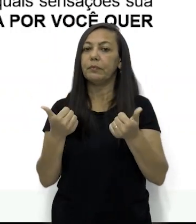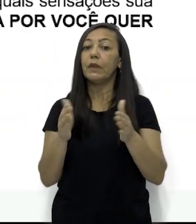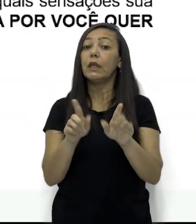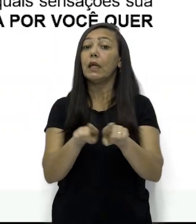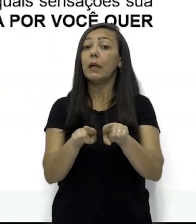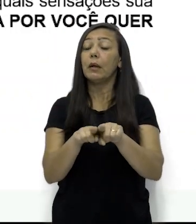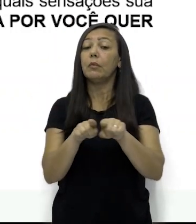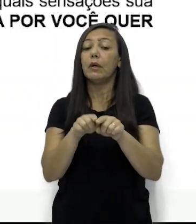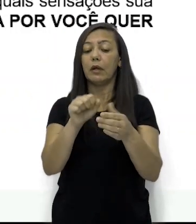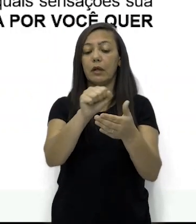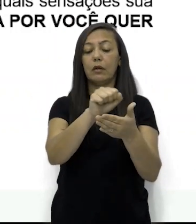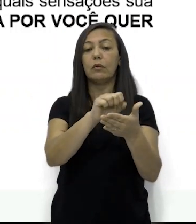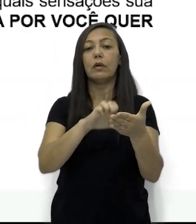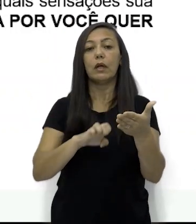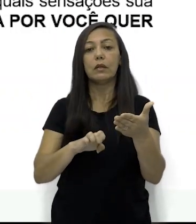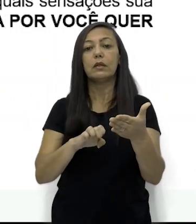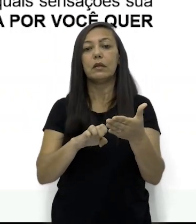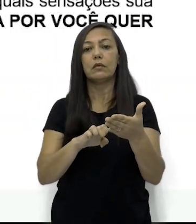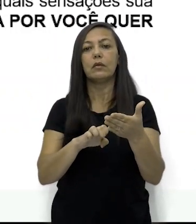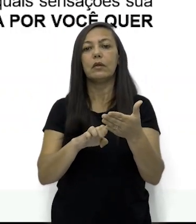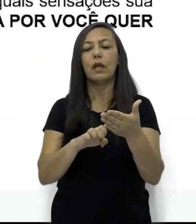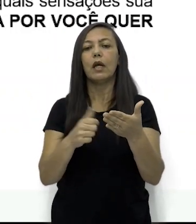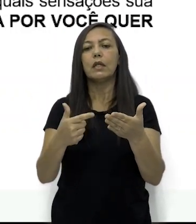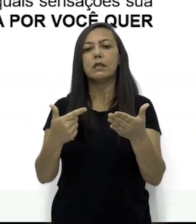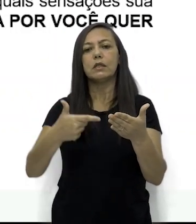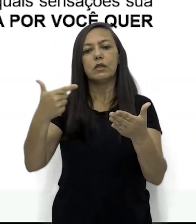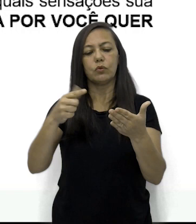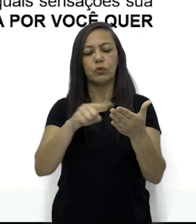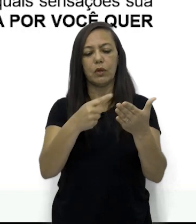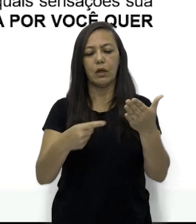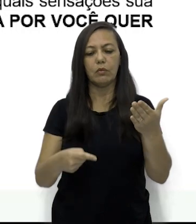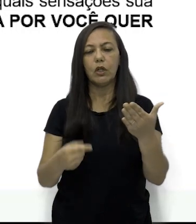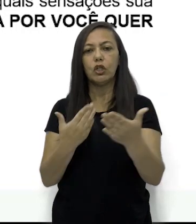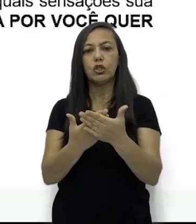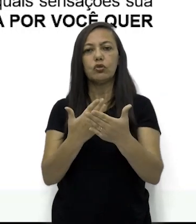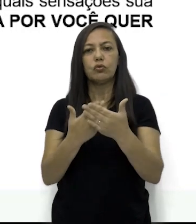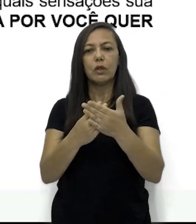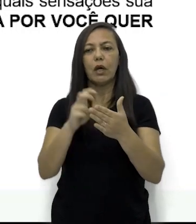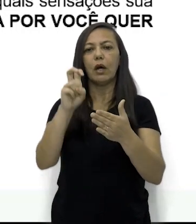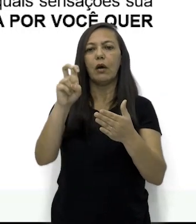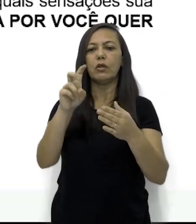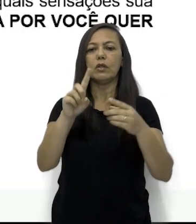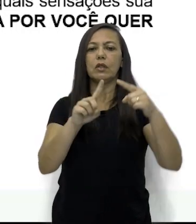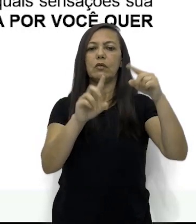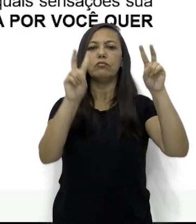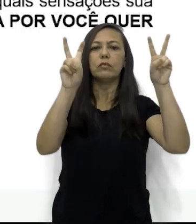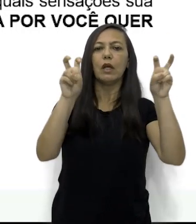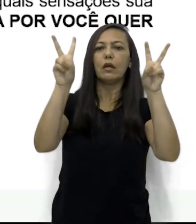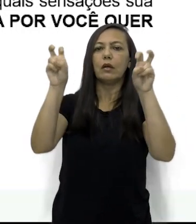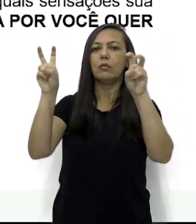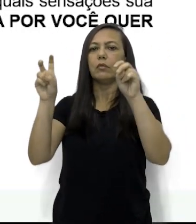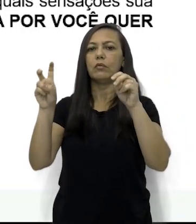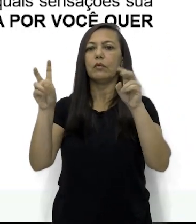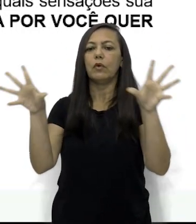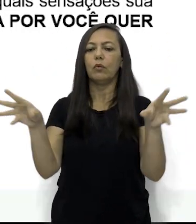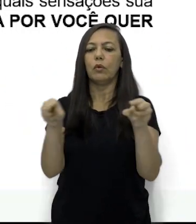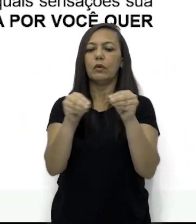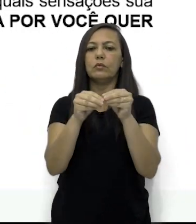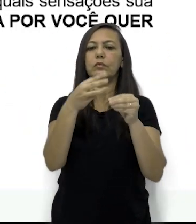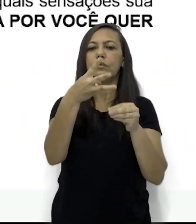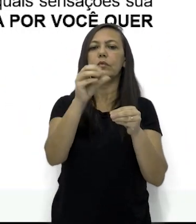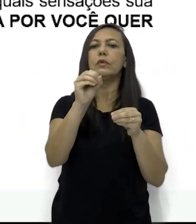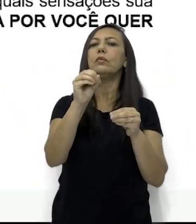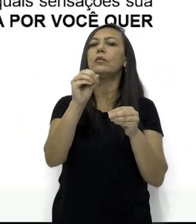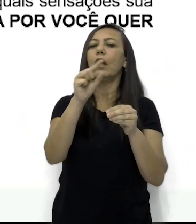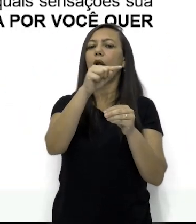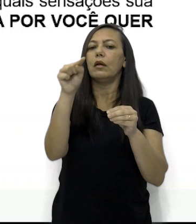estudante. Nesse exercício, vocês vão lá no segundo caderno, estudar esses 5 tópicos e fazer um resumo de até 30 linhas